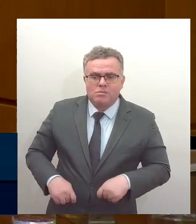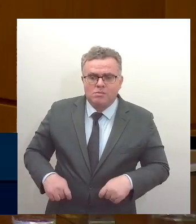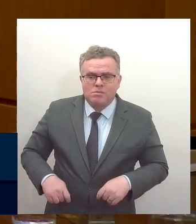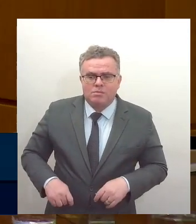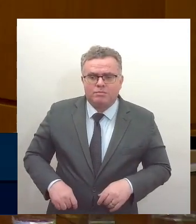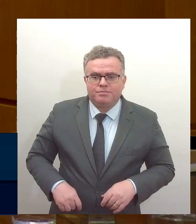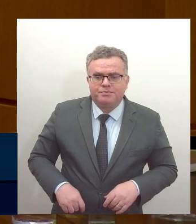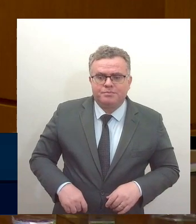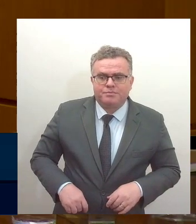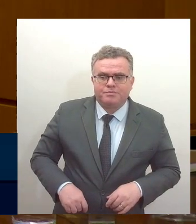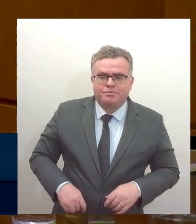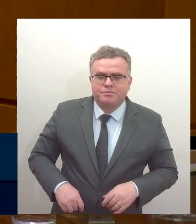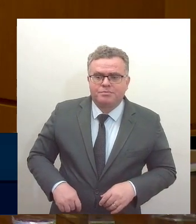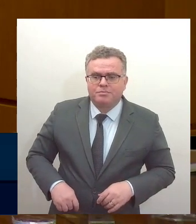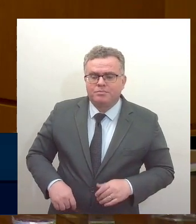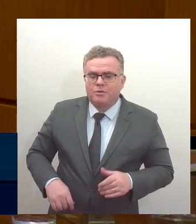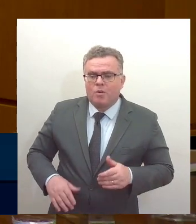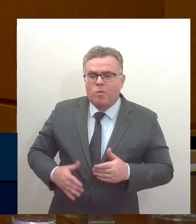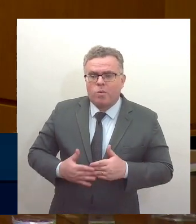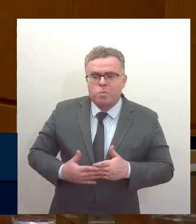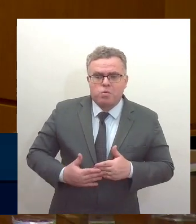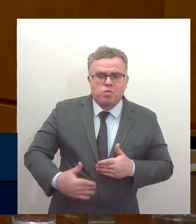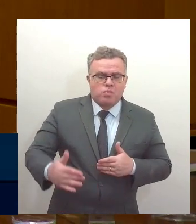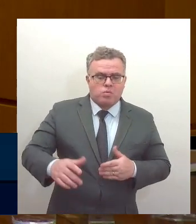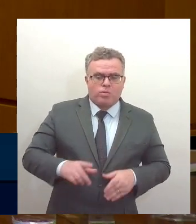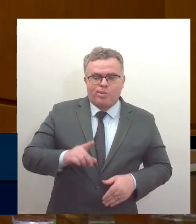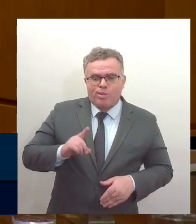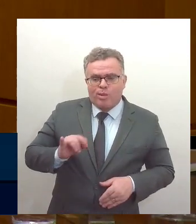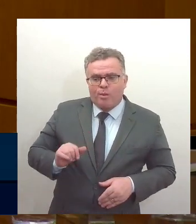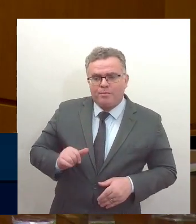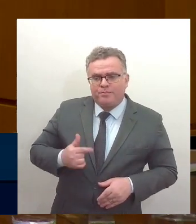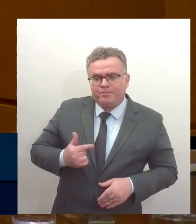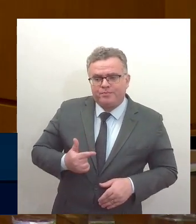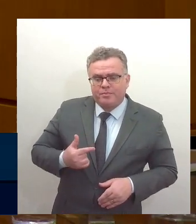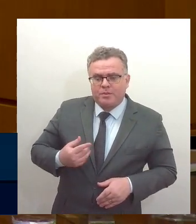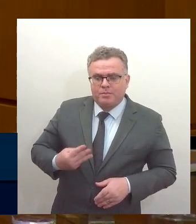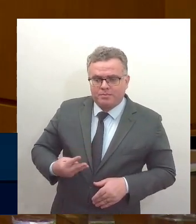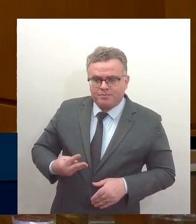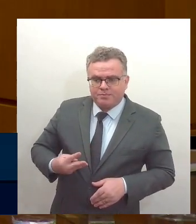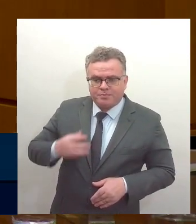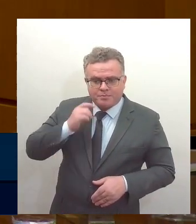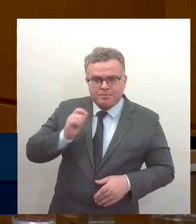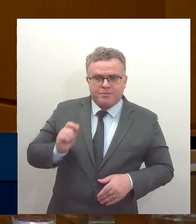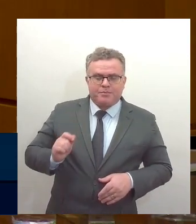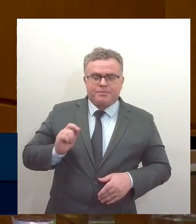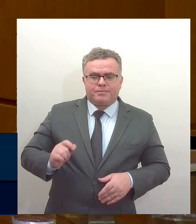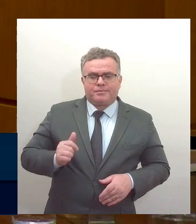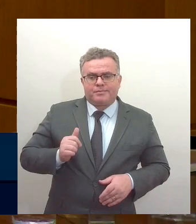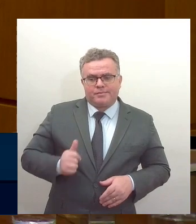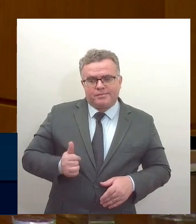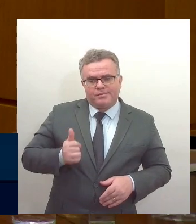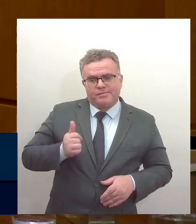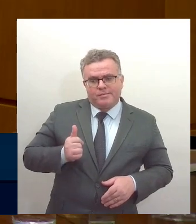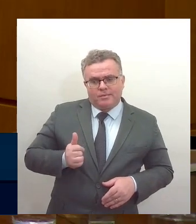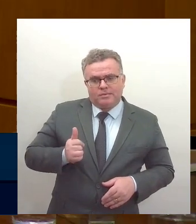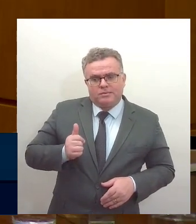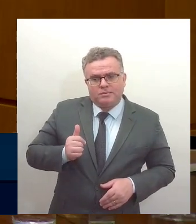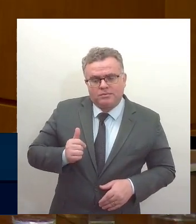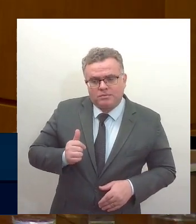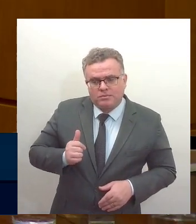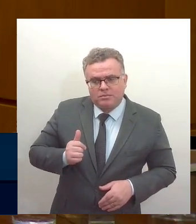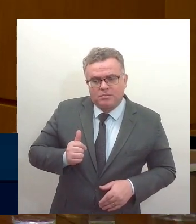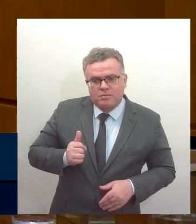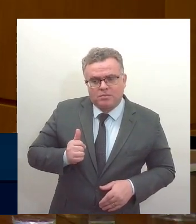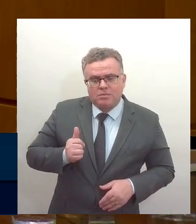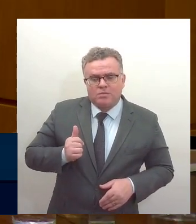no dia 23 de abril, às 15 horas, como já foi definido na Comissão de Direitos Humanos,